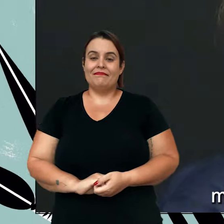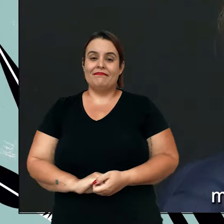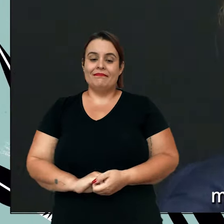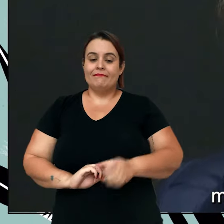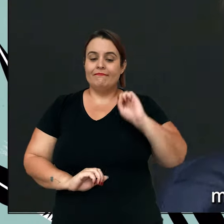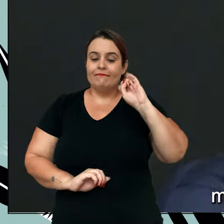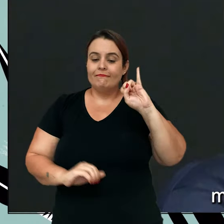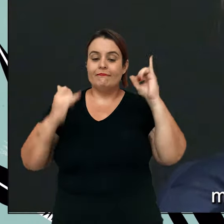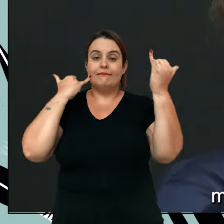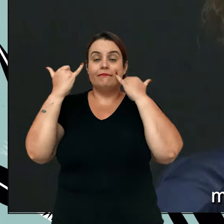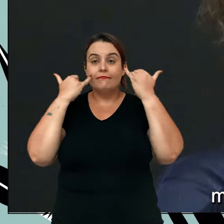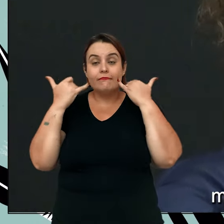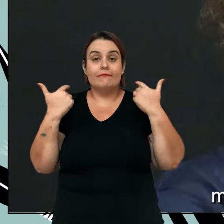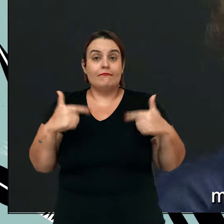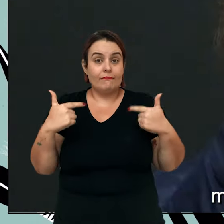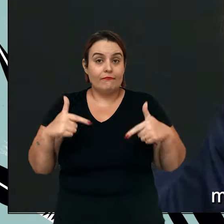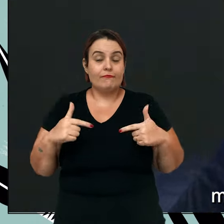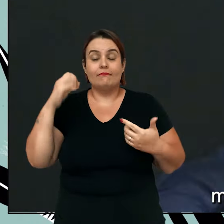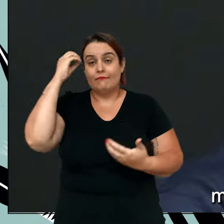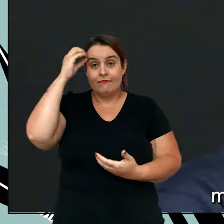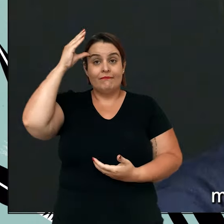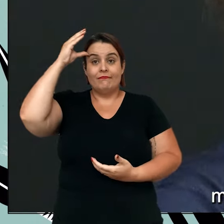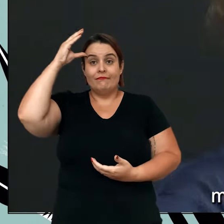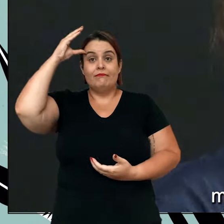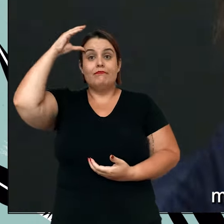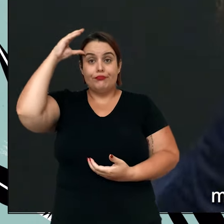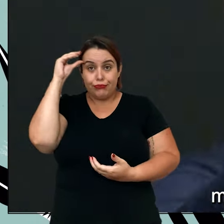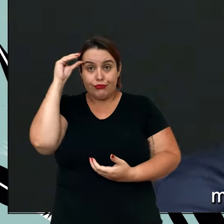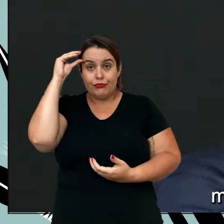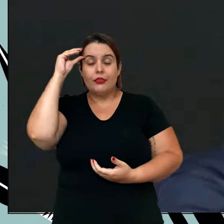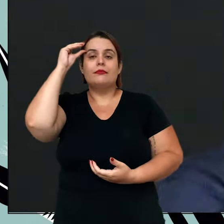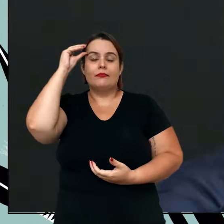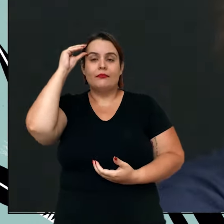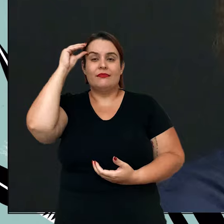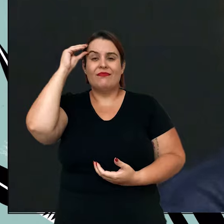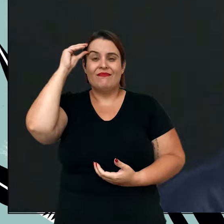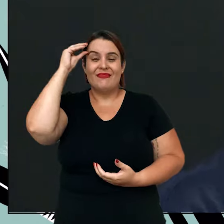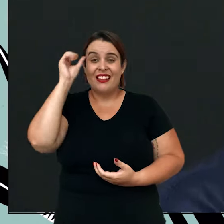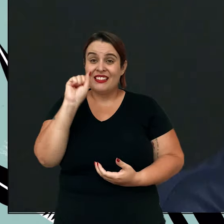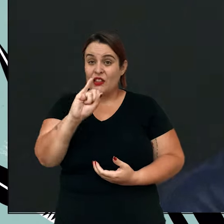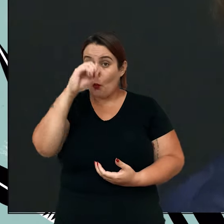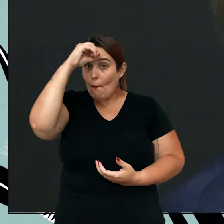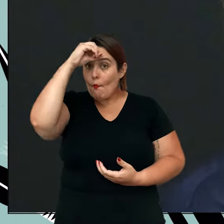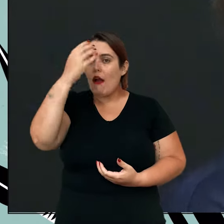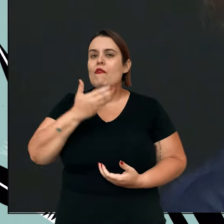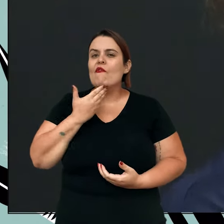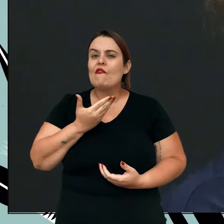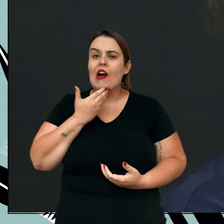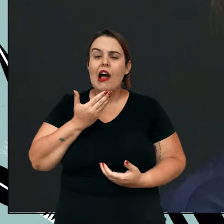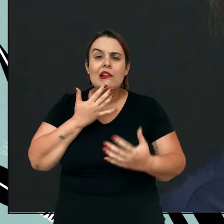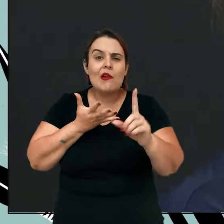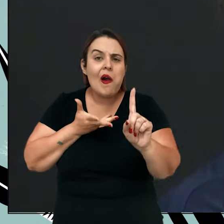Quanto menos informação, menos conhecimento, menos saberes, mais fácil eu te convencer.